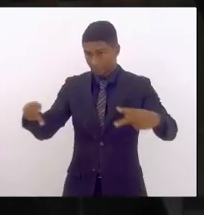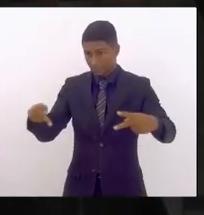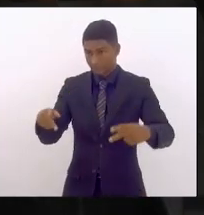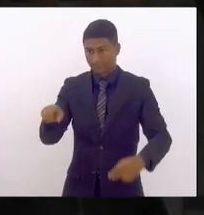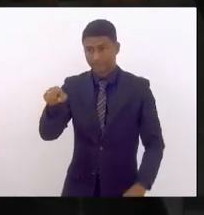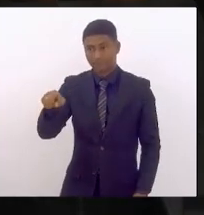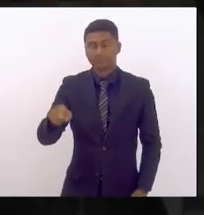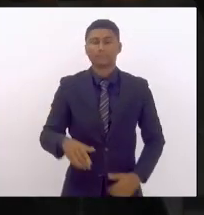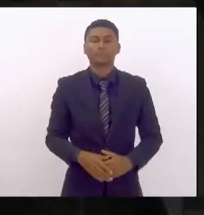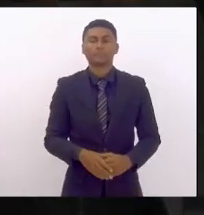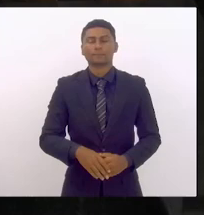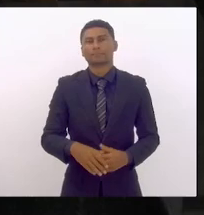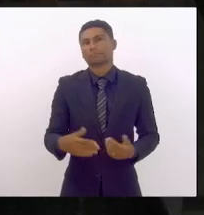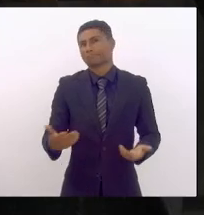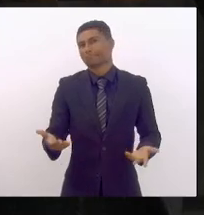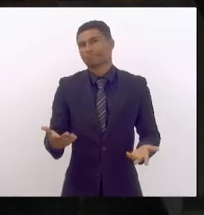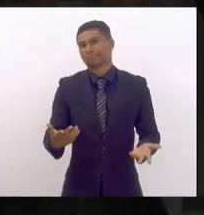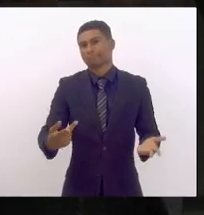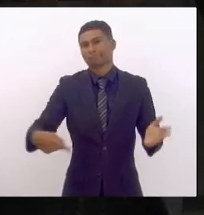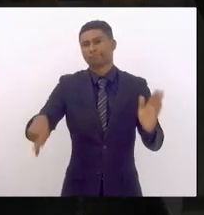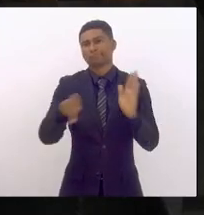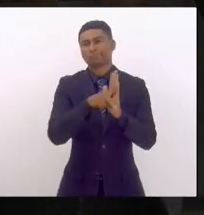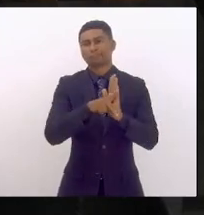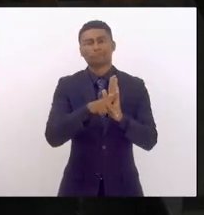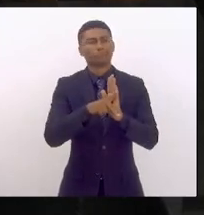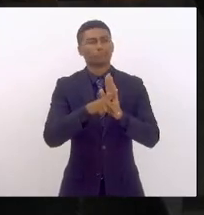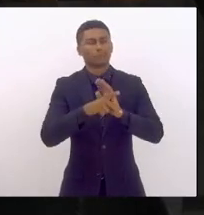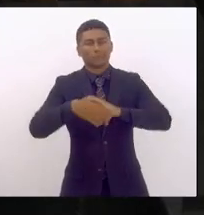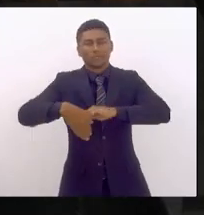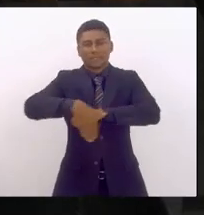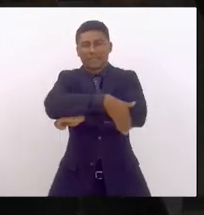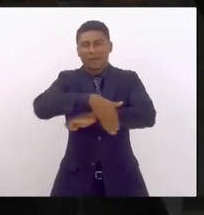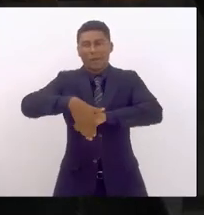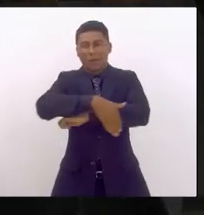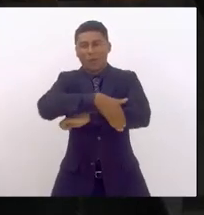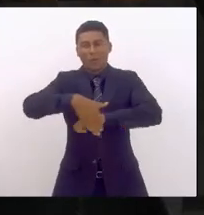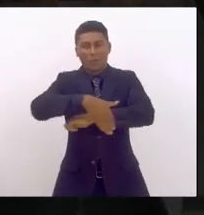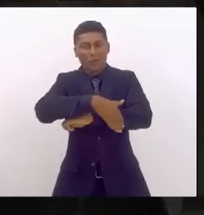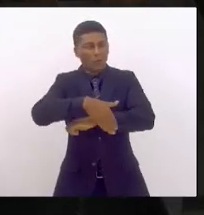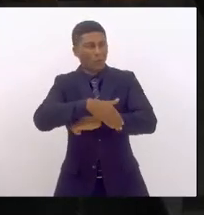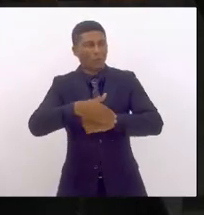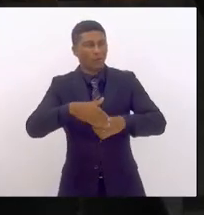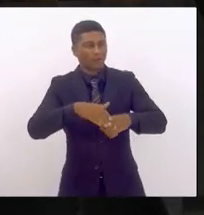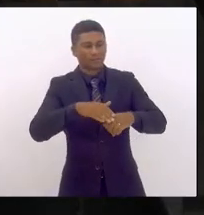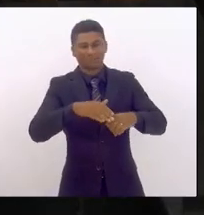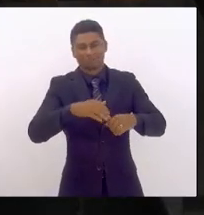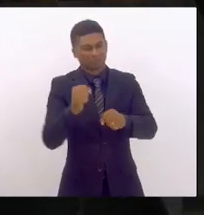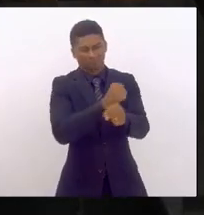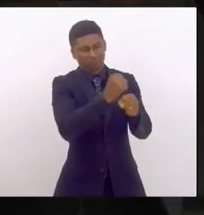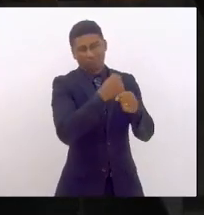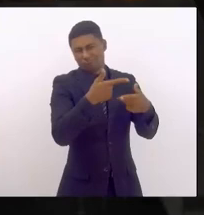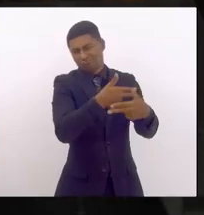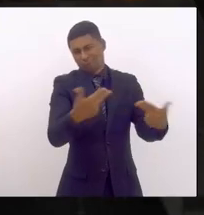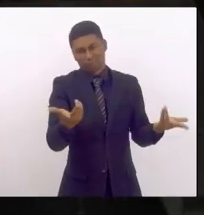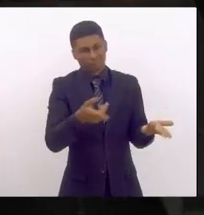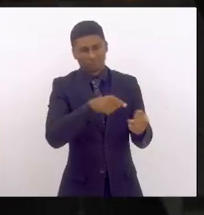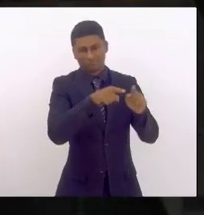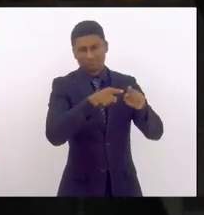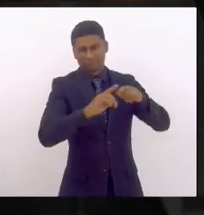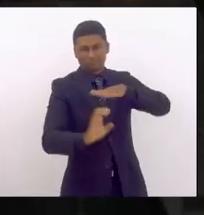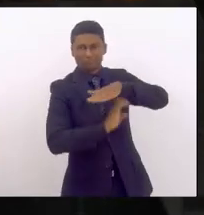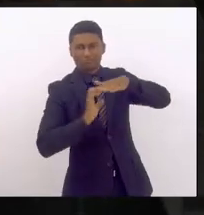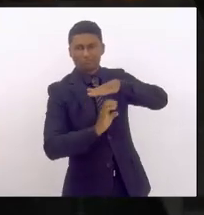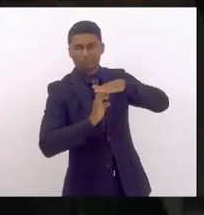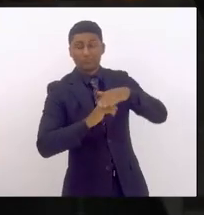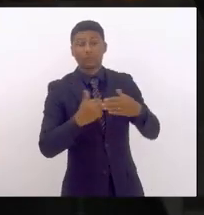é do Departamento de Estradas e houvesse como houve agora uma